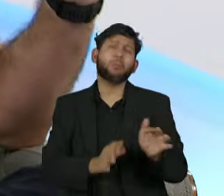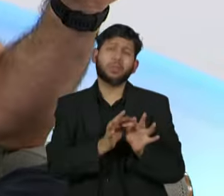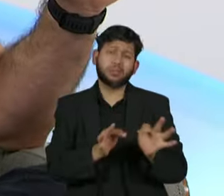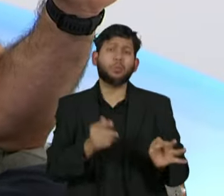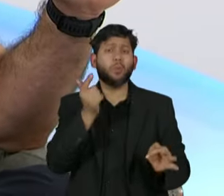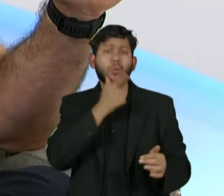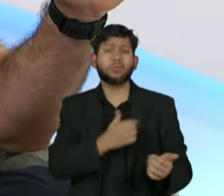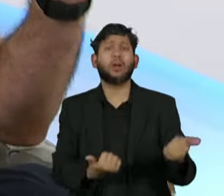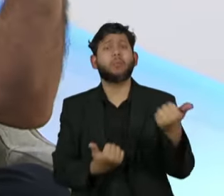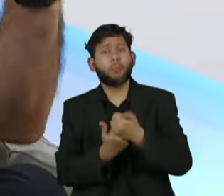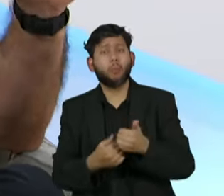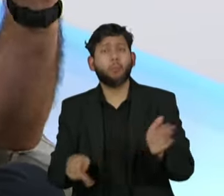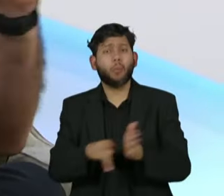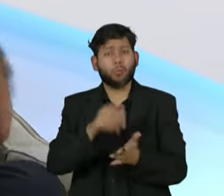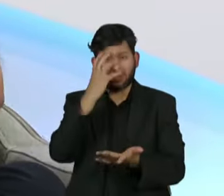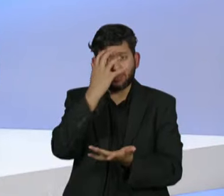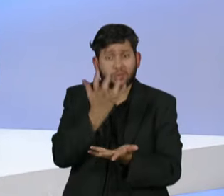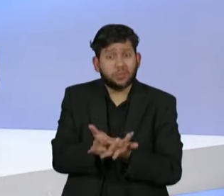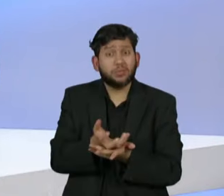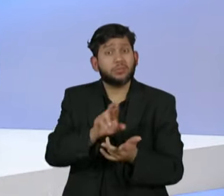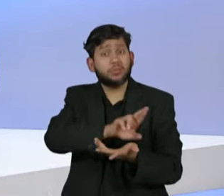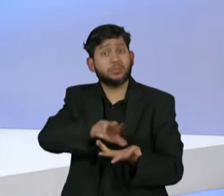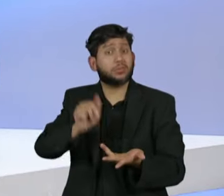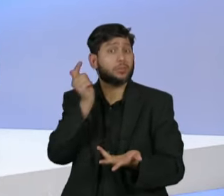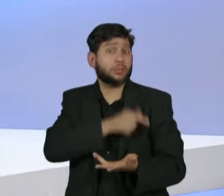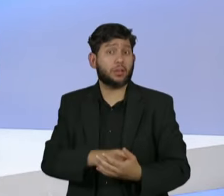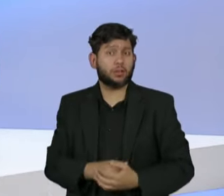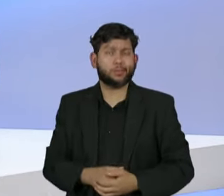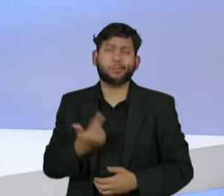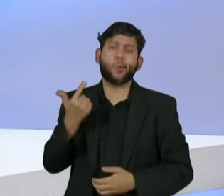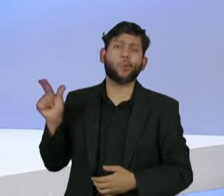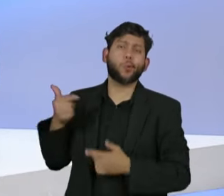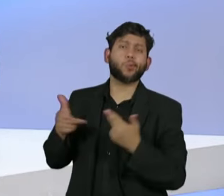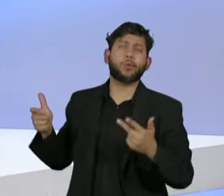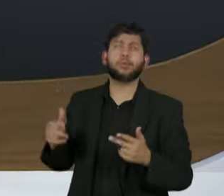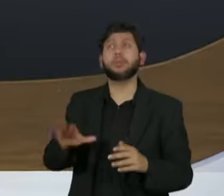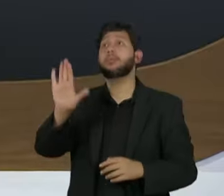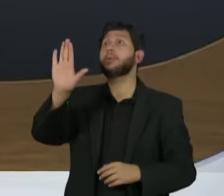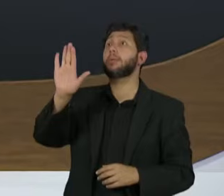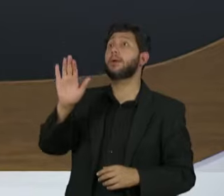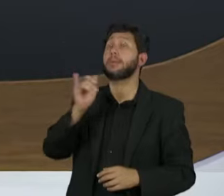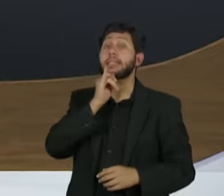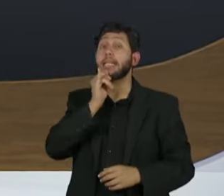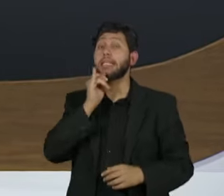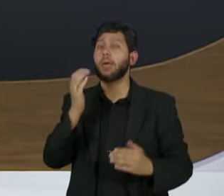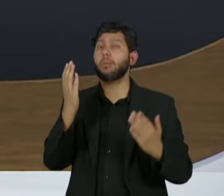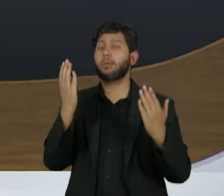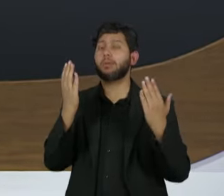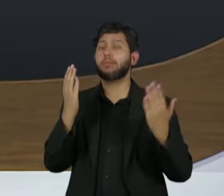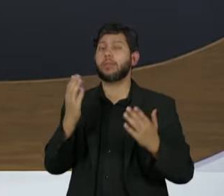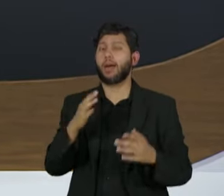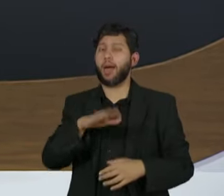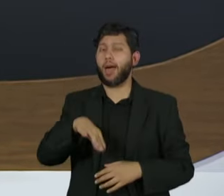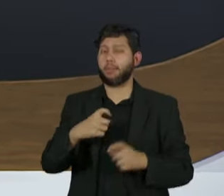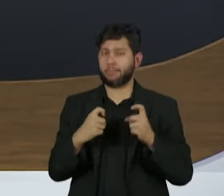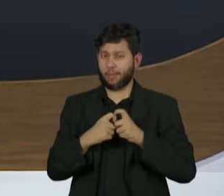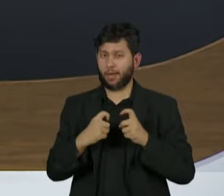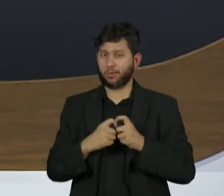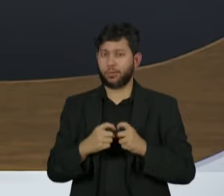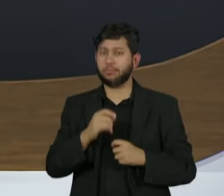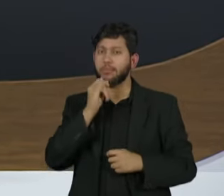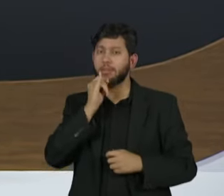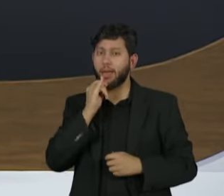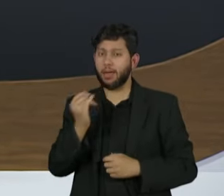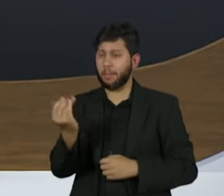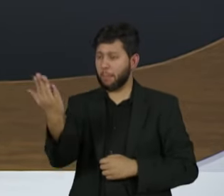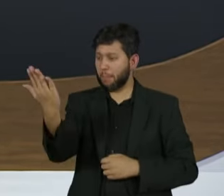de Inteligência Artificial e para muita coisa nem Inteligência Artificial você precisa por exemplo na medicina em que